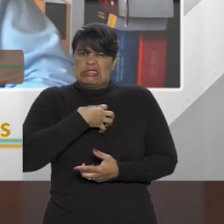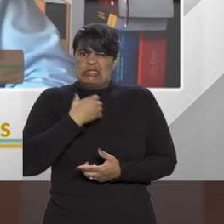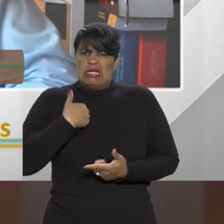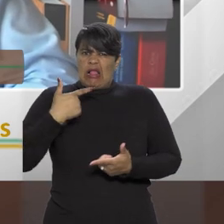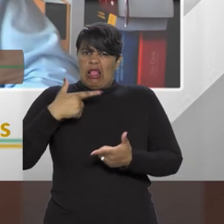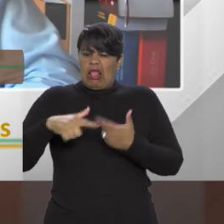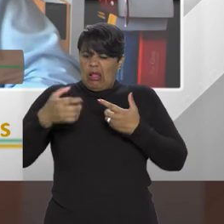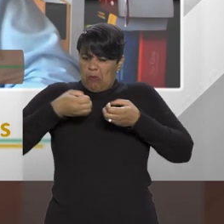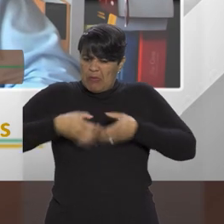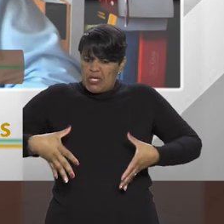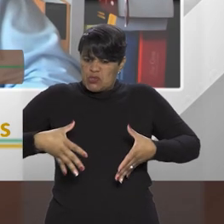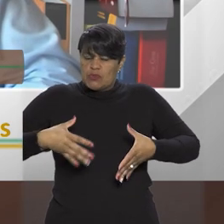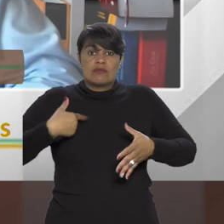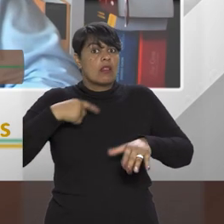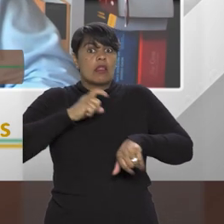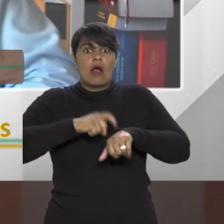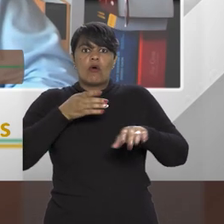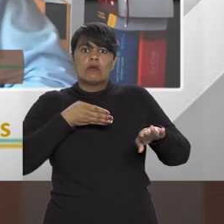fornecedor.